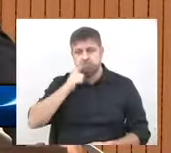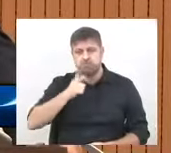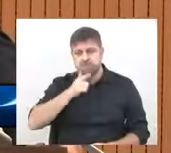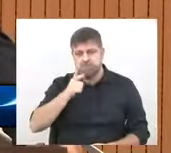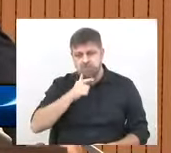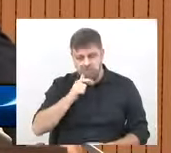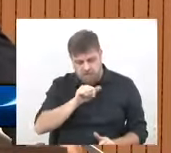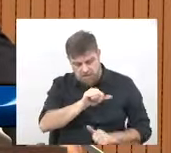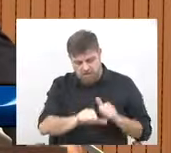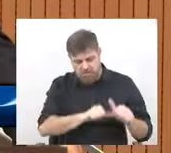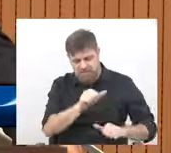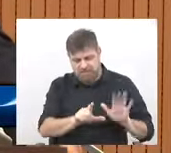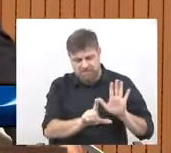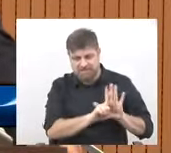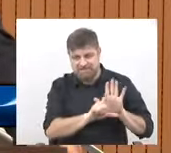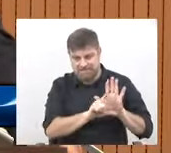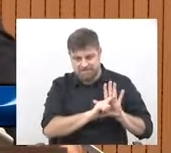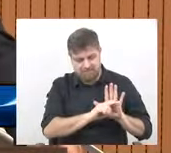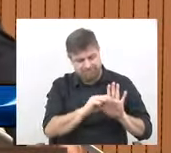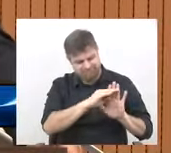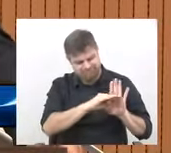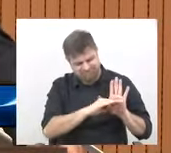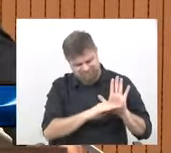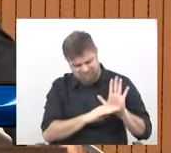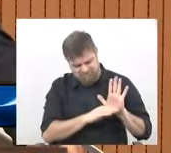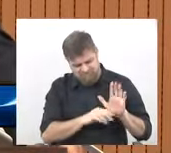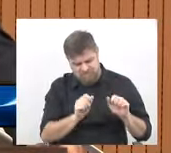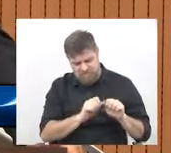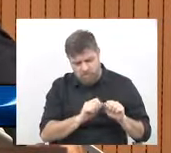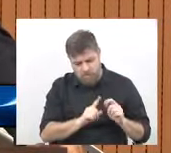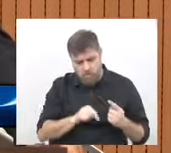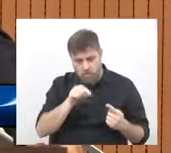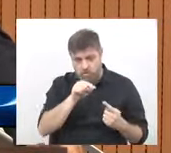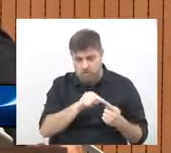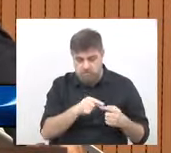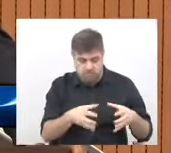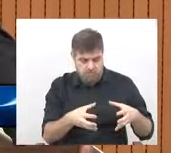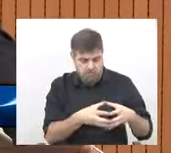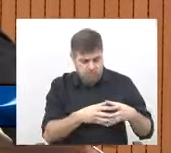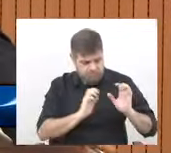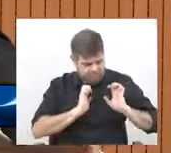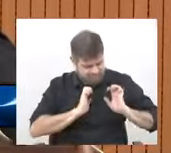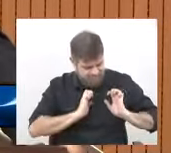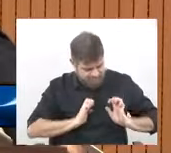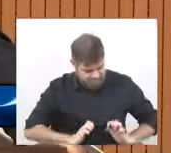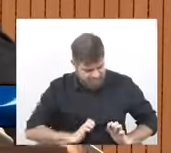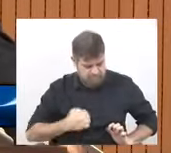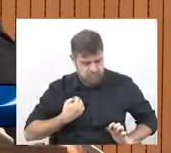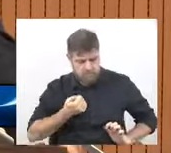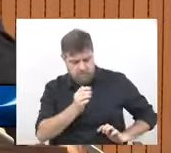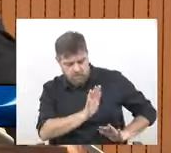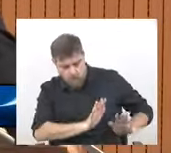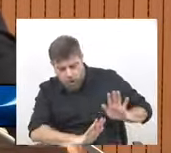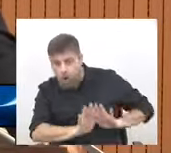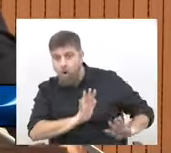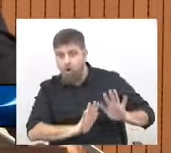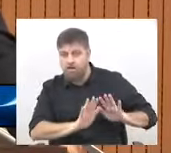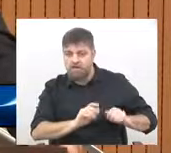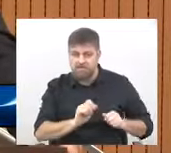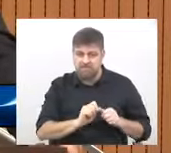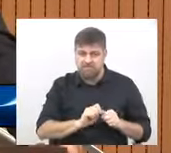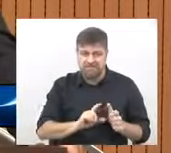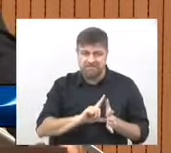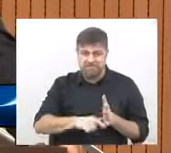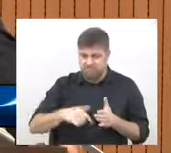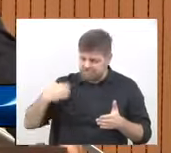rever algumas legislações para moralização da comissão, tomamos alguns cuidados, depois de